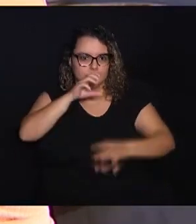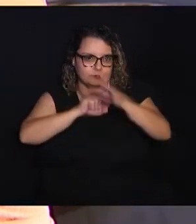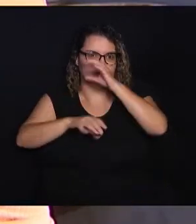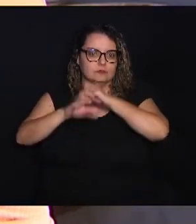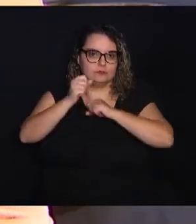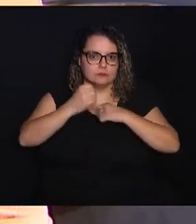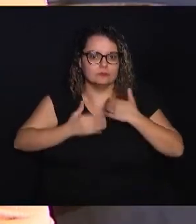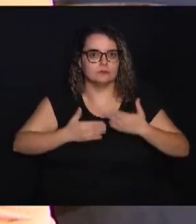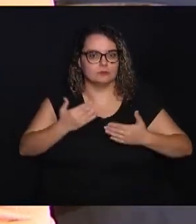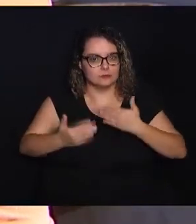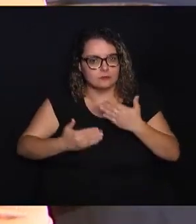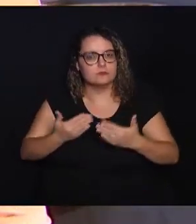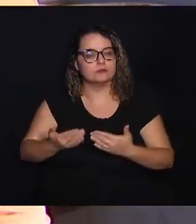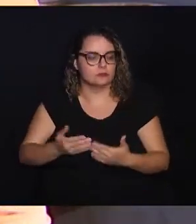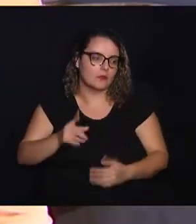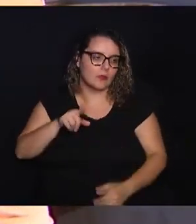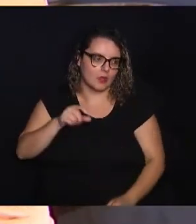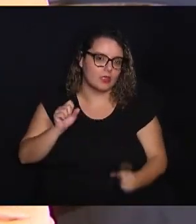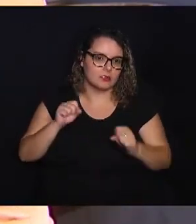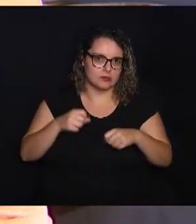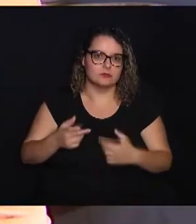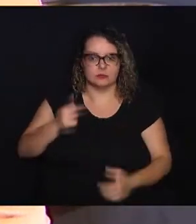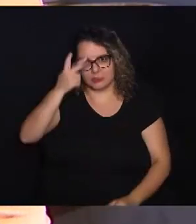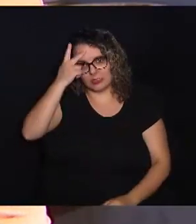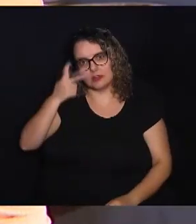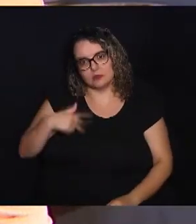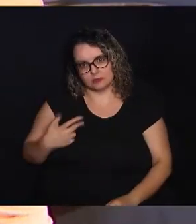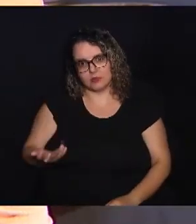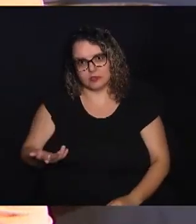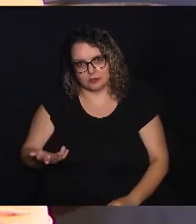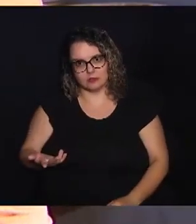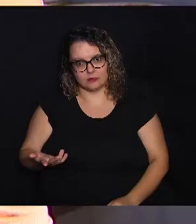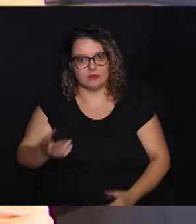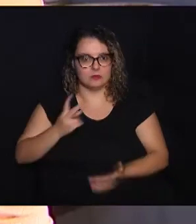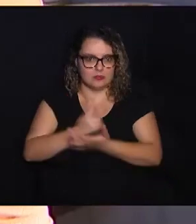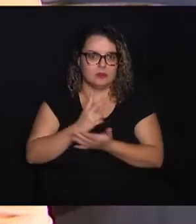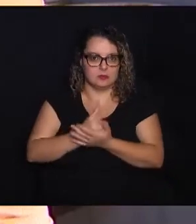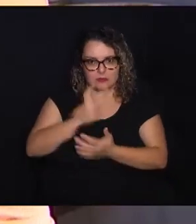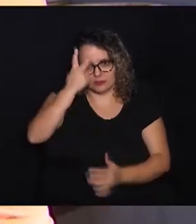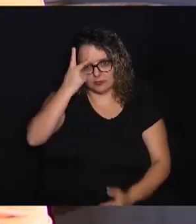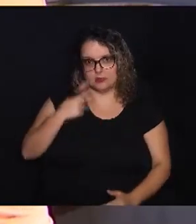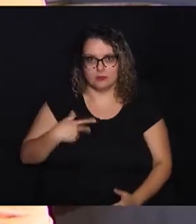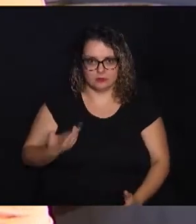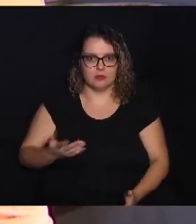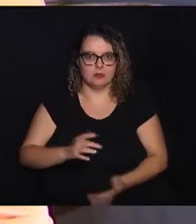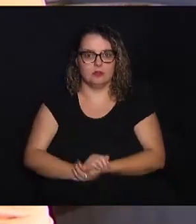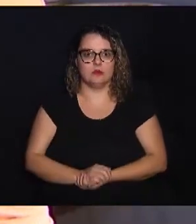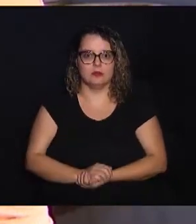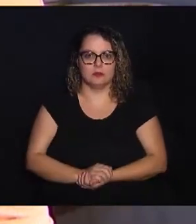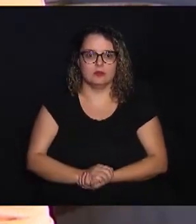aí passa a ser você, né? Quer dizer, sempre foi eu mesma, mas